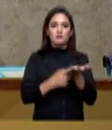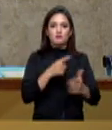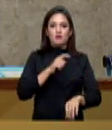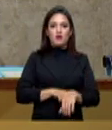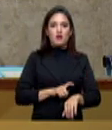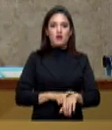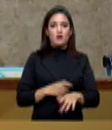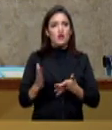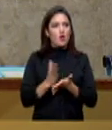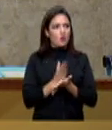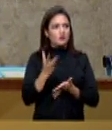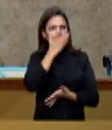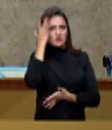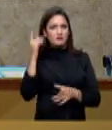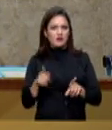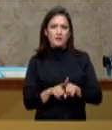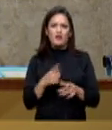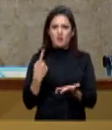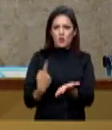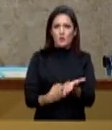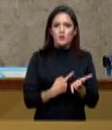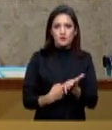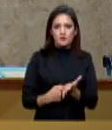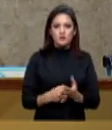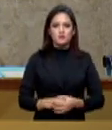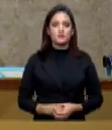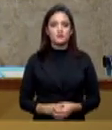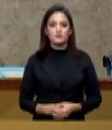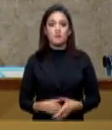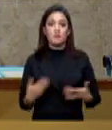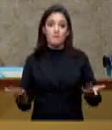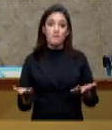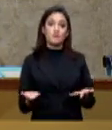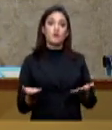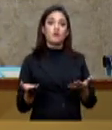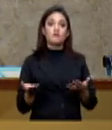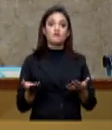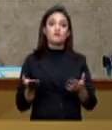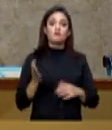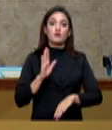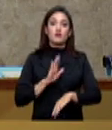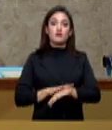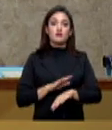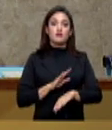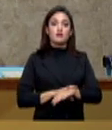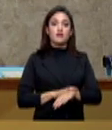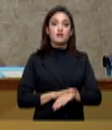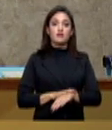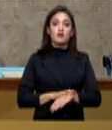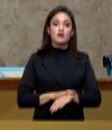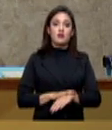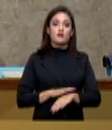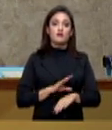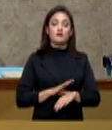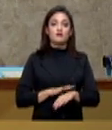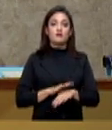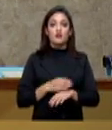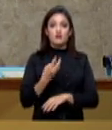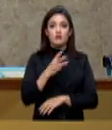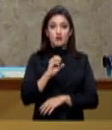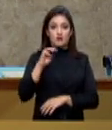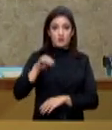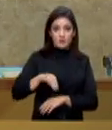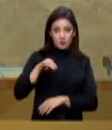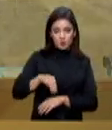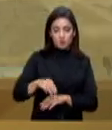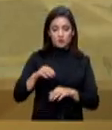também alguns colegas tem compromisso Então eu estou na sessão pelo prato tempo regimental de